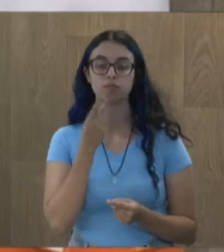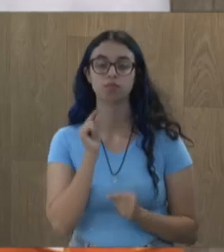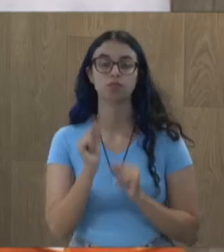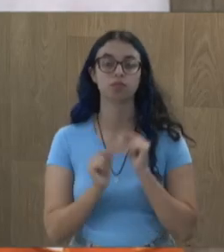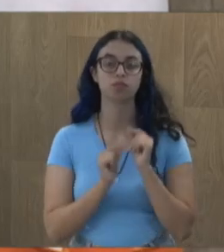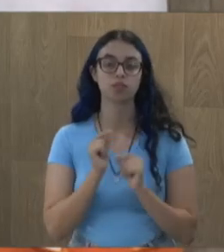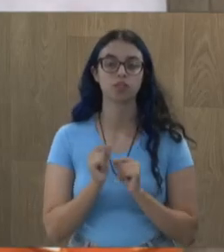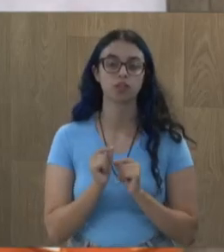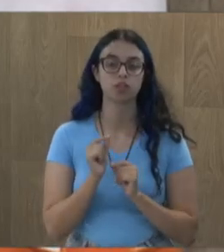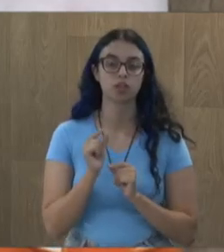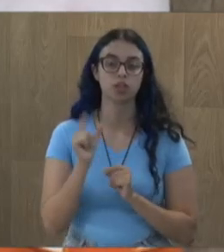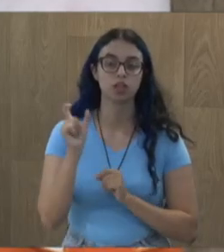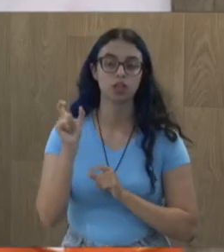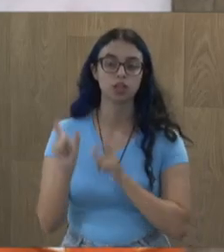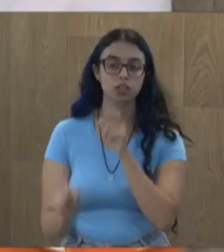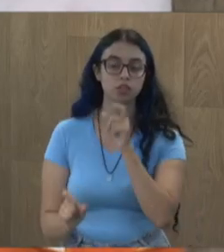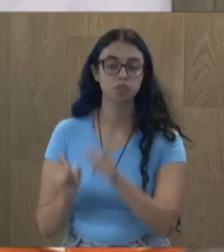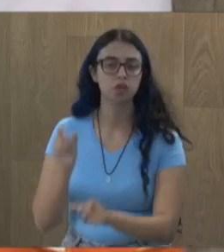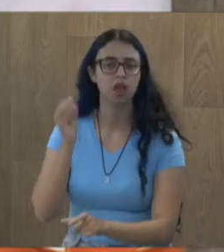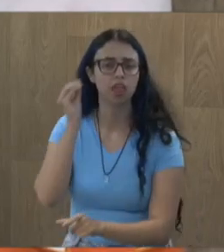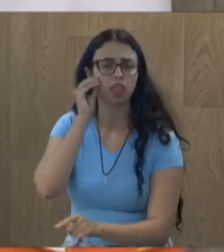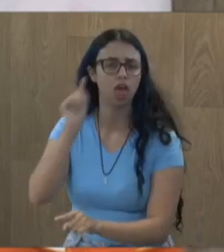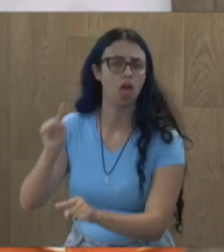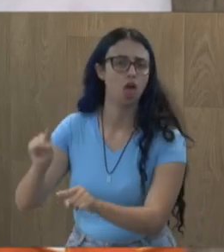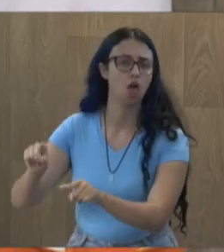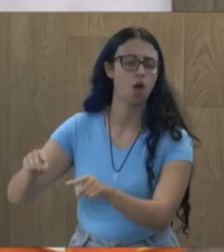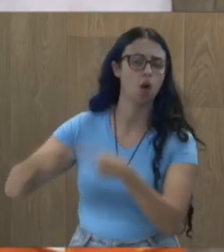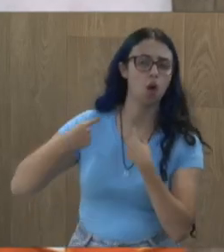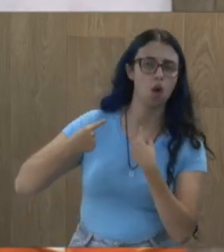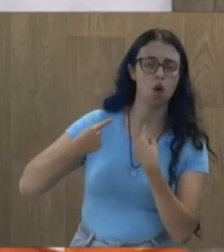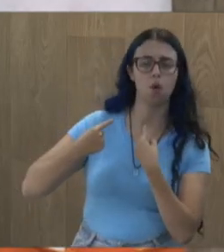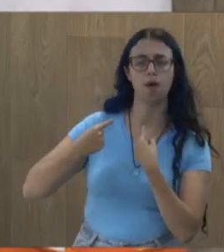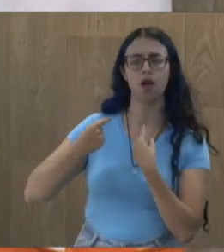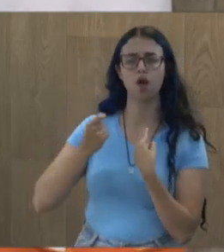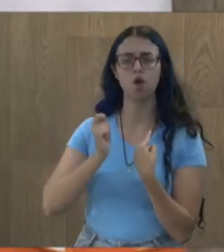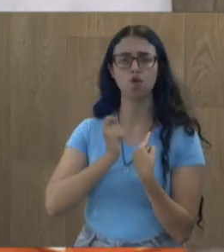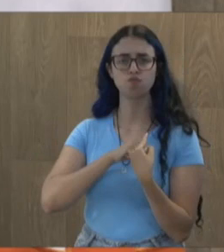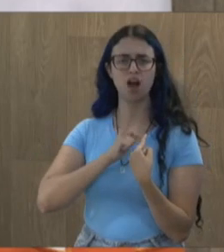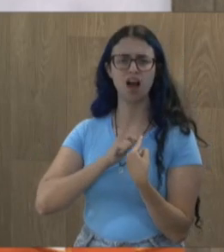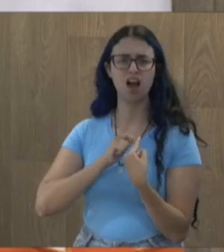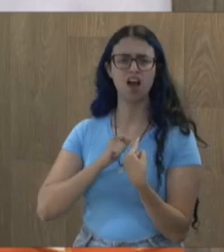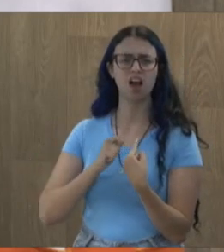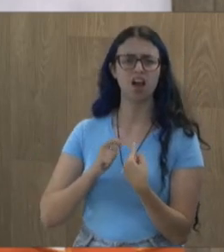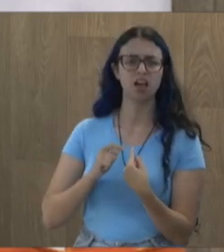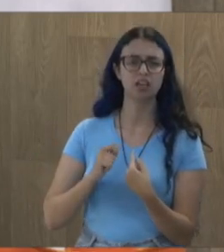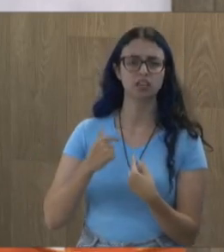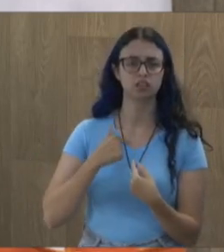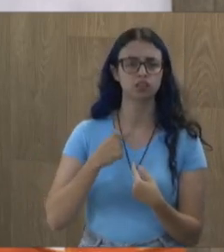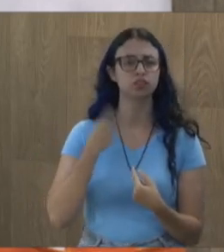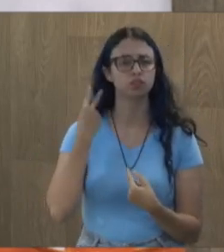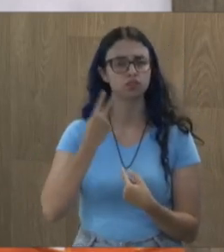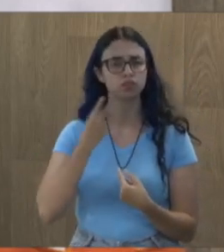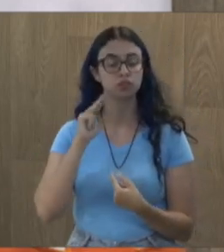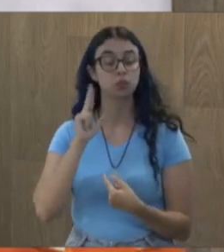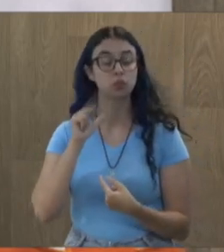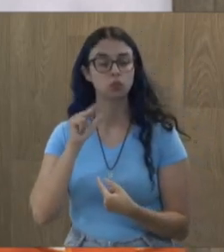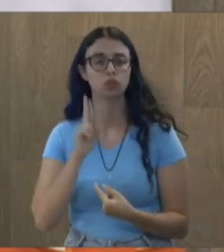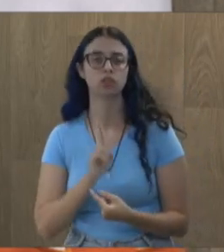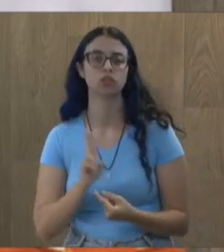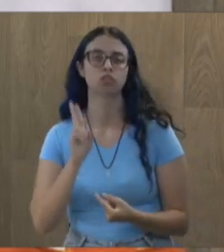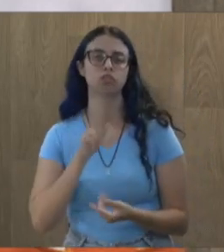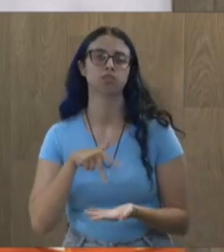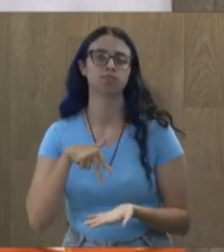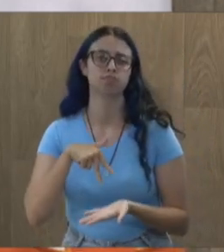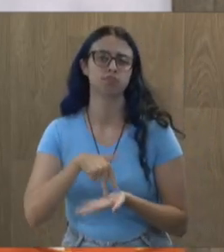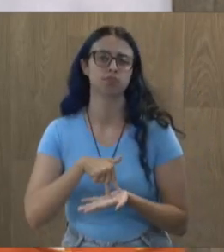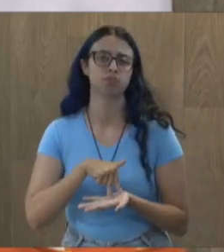pessoas tentam nos atacar de uma forma, né, covarde, que eu sou um vereador, nunca usei essa tribuna para atacar nenhum vereador, até